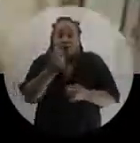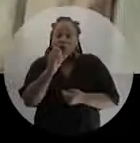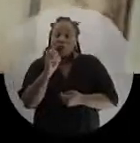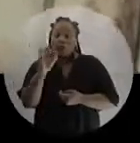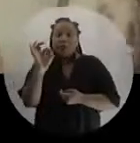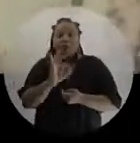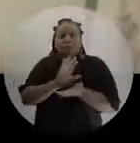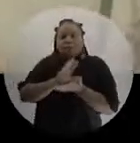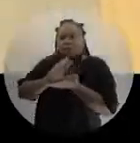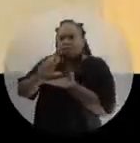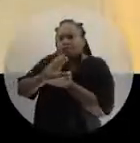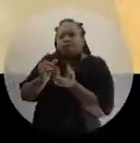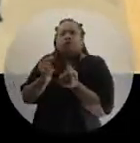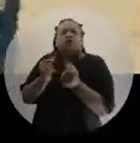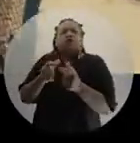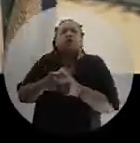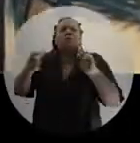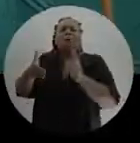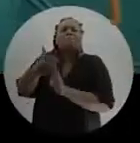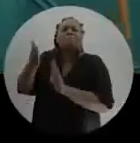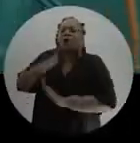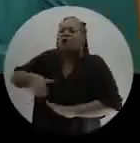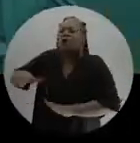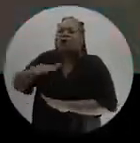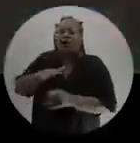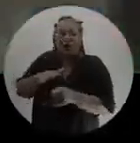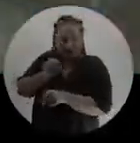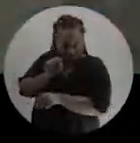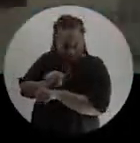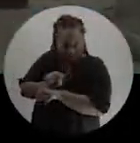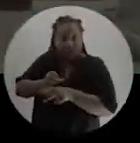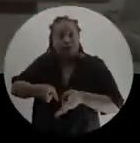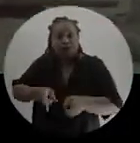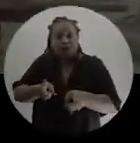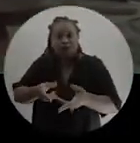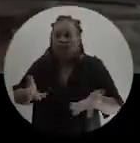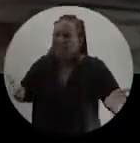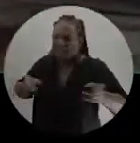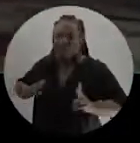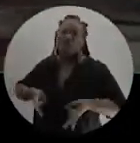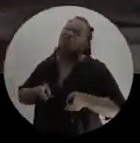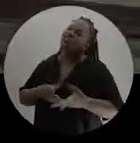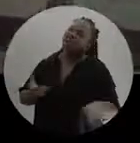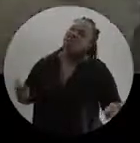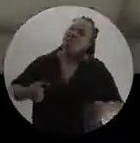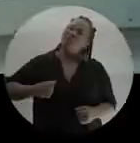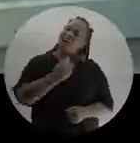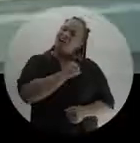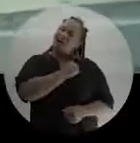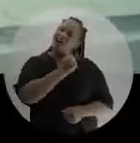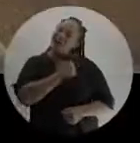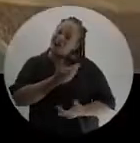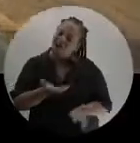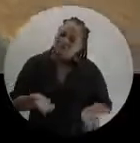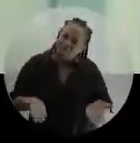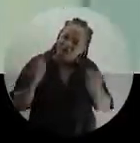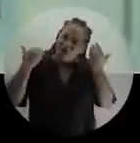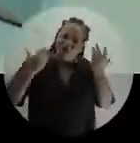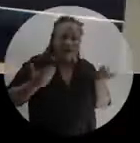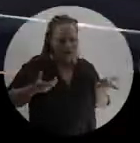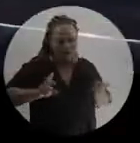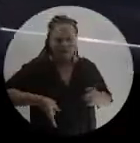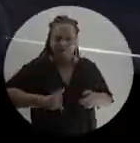Investe 80% do dinheiro onde tem mais gente carente. Aí você vai querer parar ou continuar? É pra continuar de com